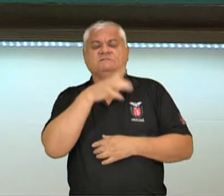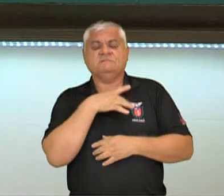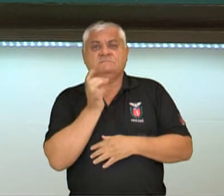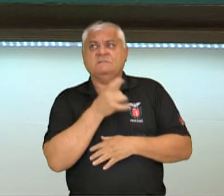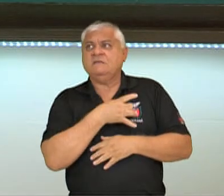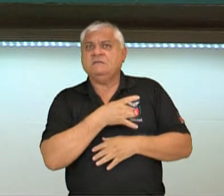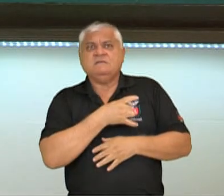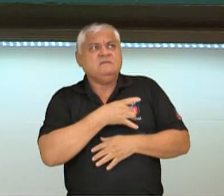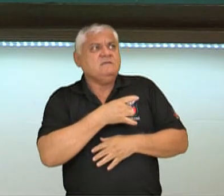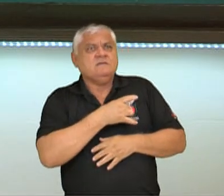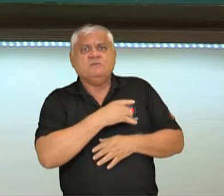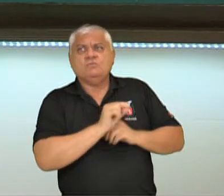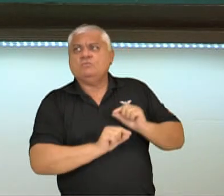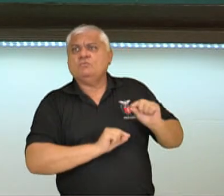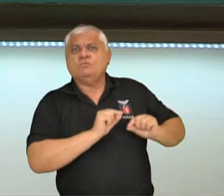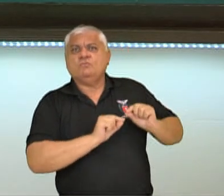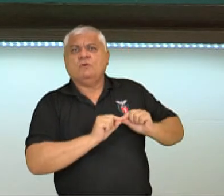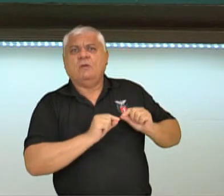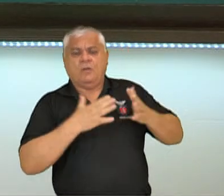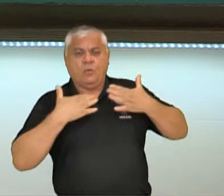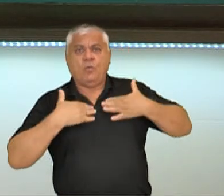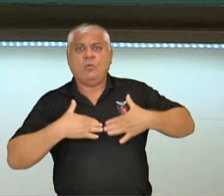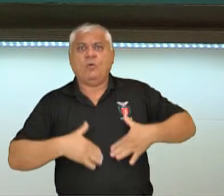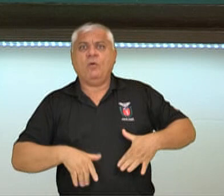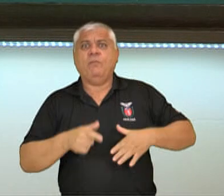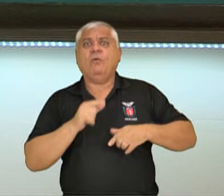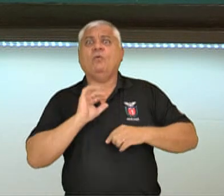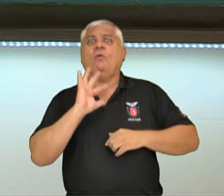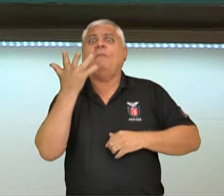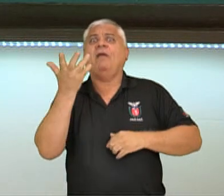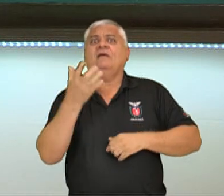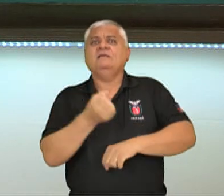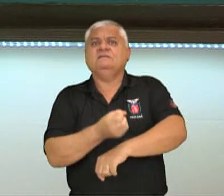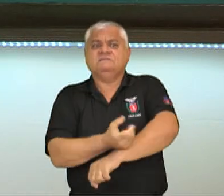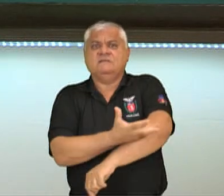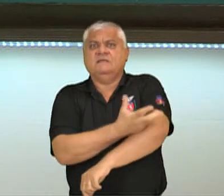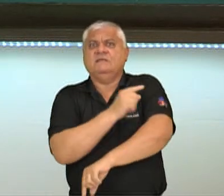alguma coisa, o teu corpo ele começa a reagir